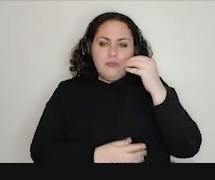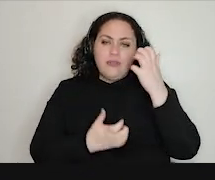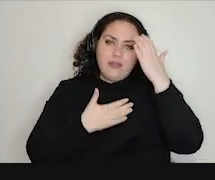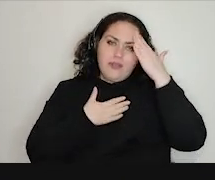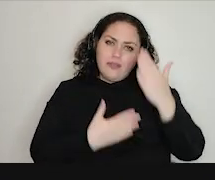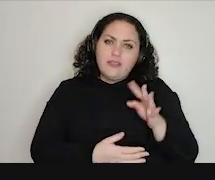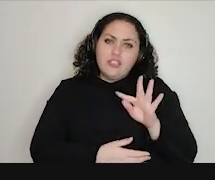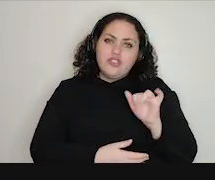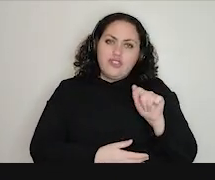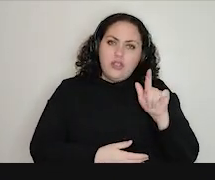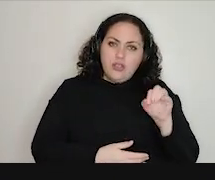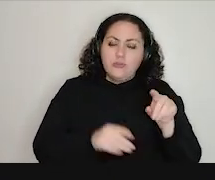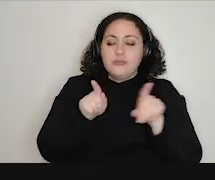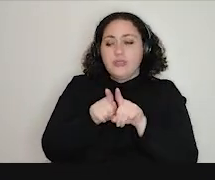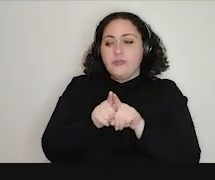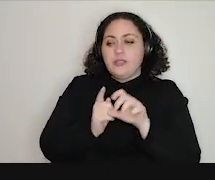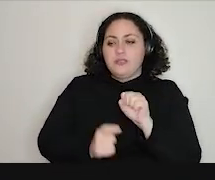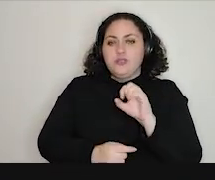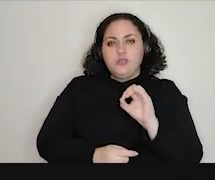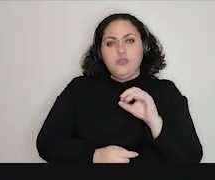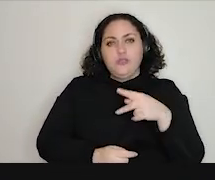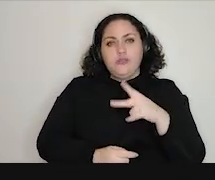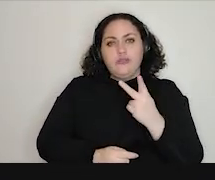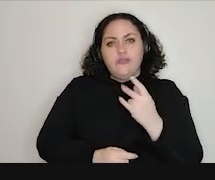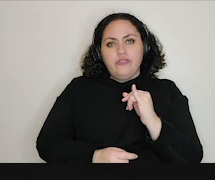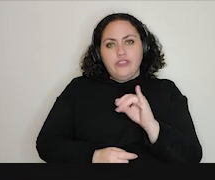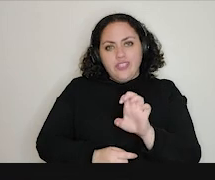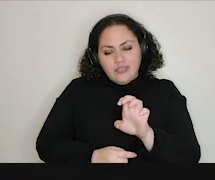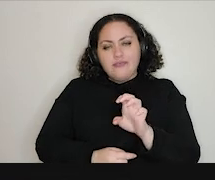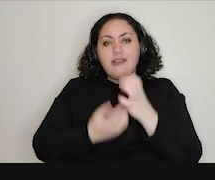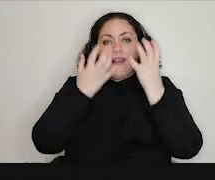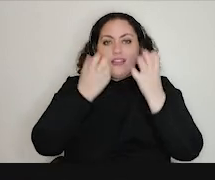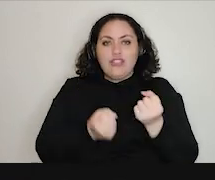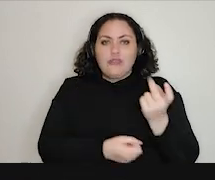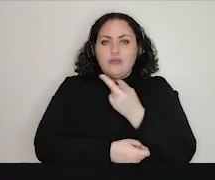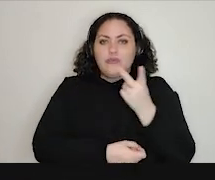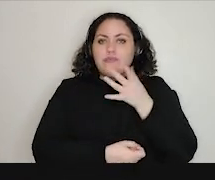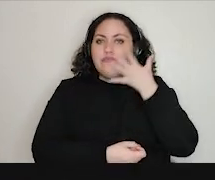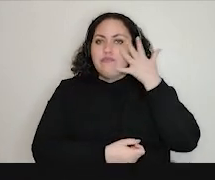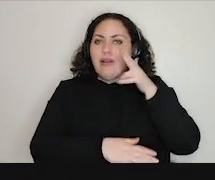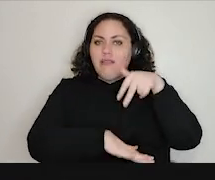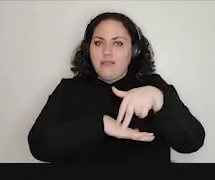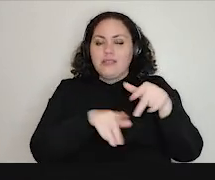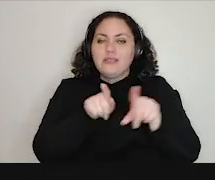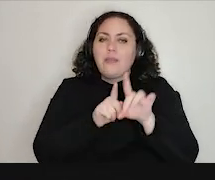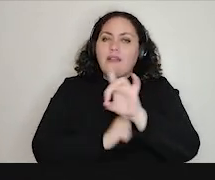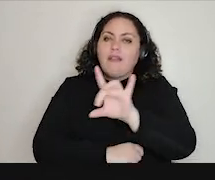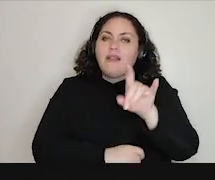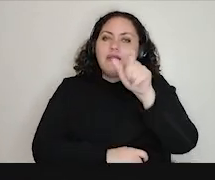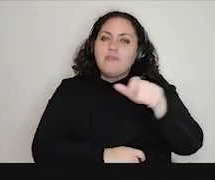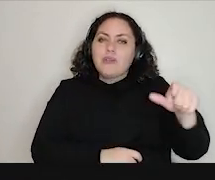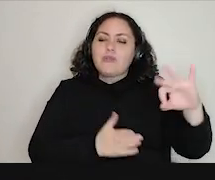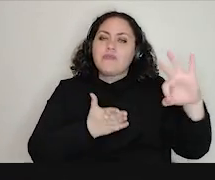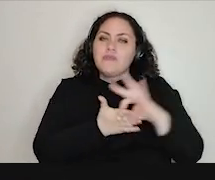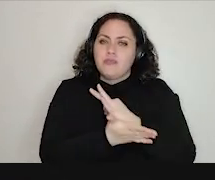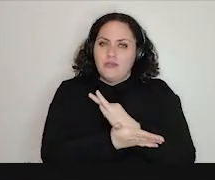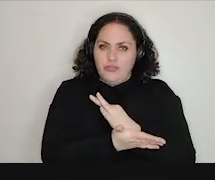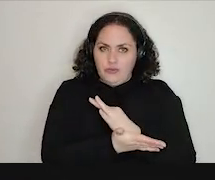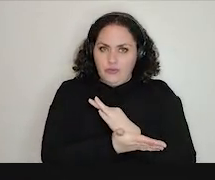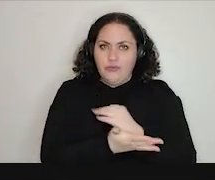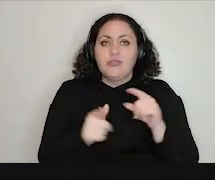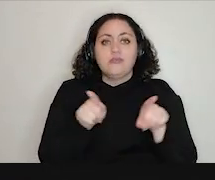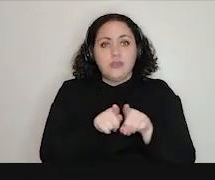Sophie por terem aceitado estarem aqui com a gente, e a cada um de vocês também que se inscreveu e estão aqui